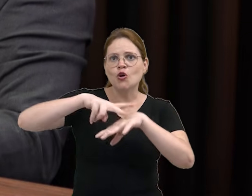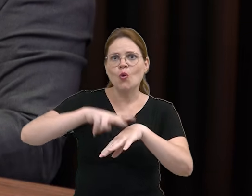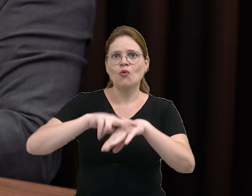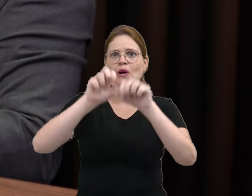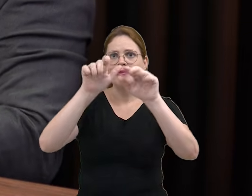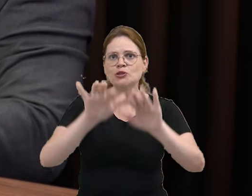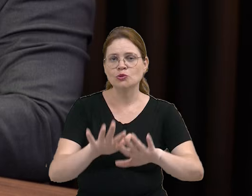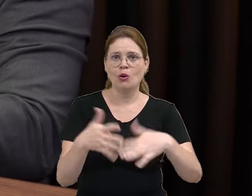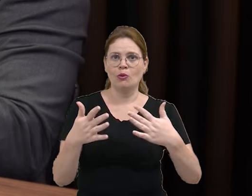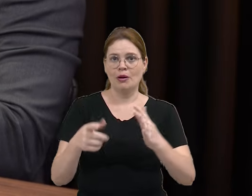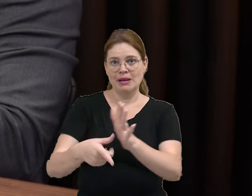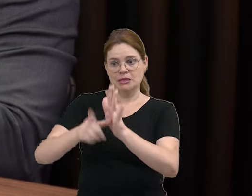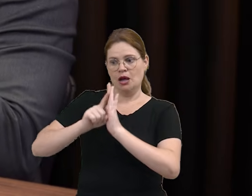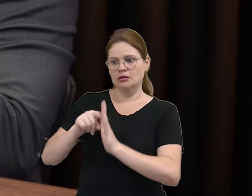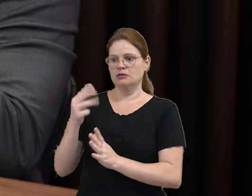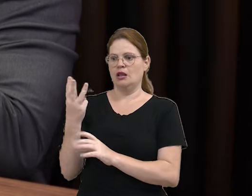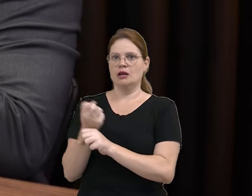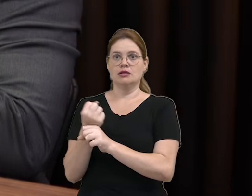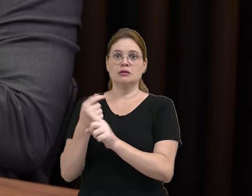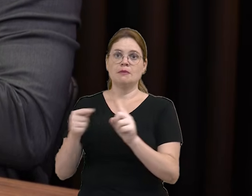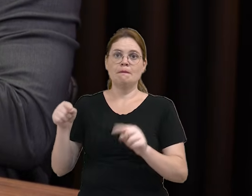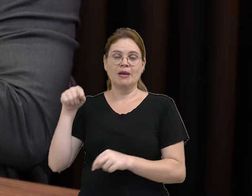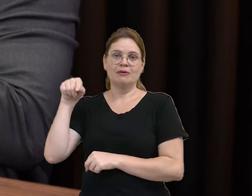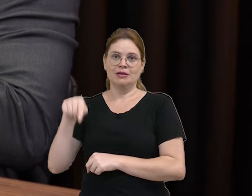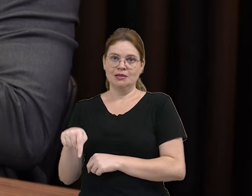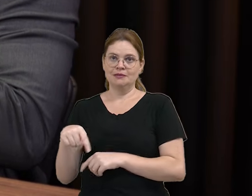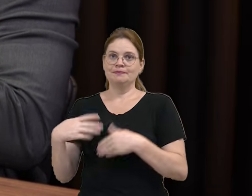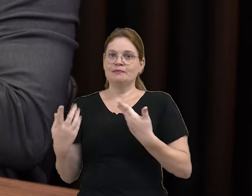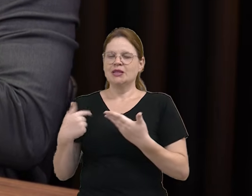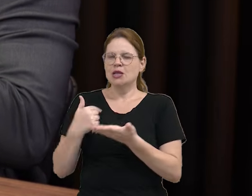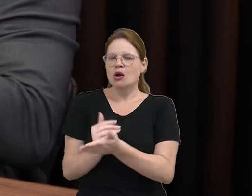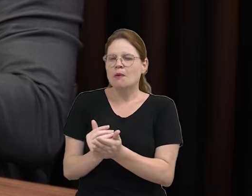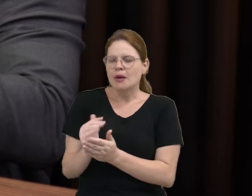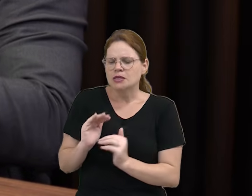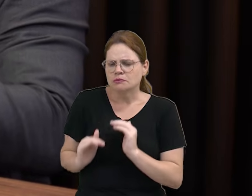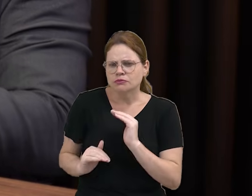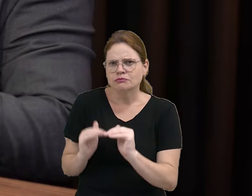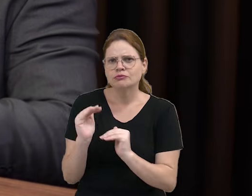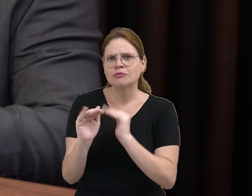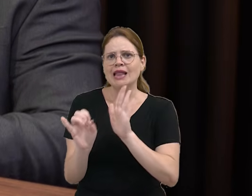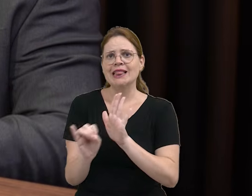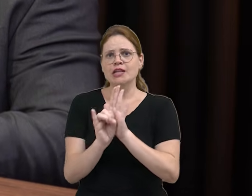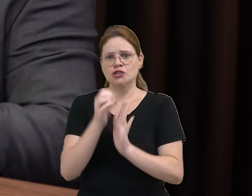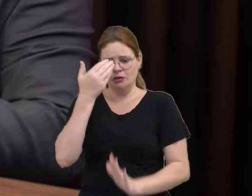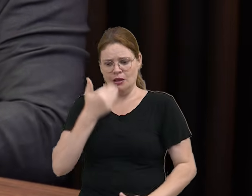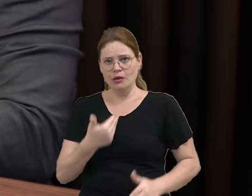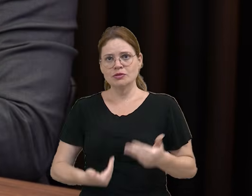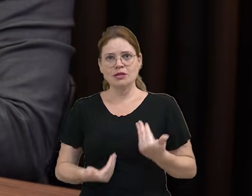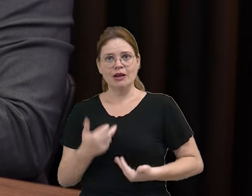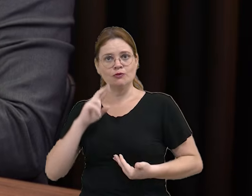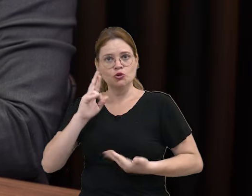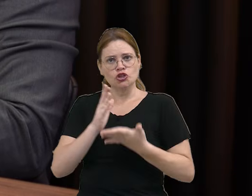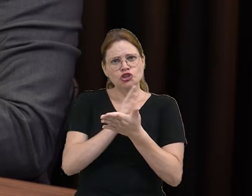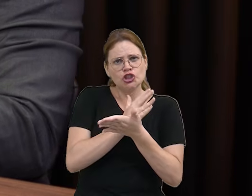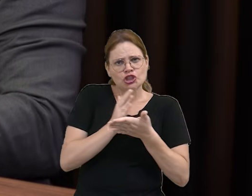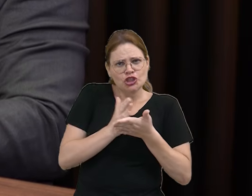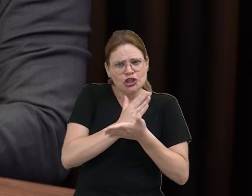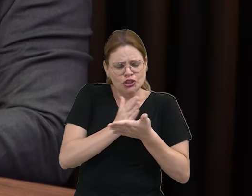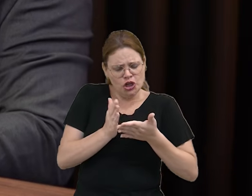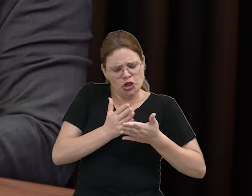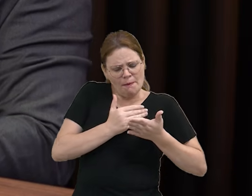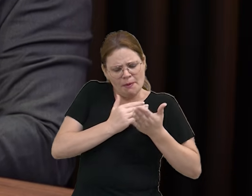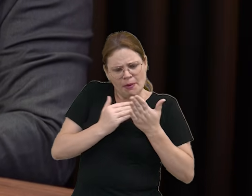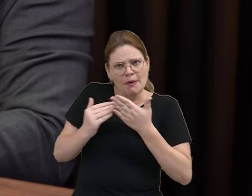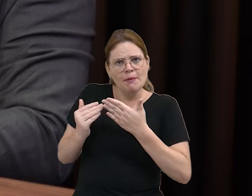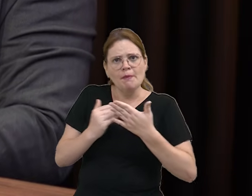se coloca, quando você busca a identidade, quando você trabalha na construção dessa identidade, de servo